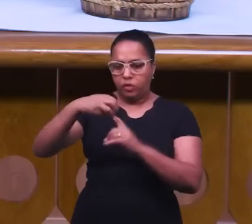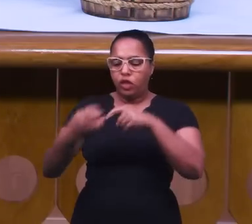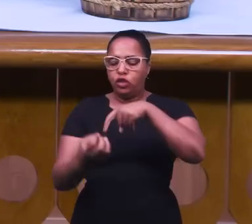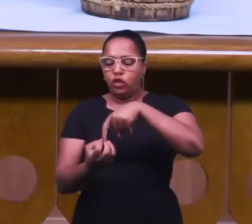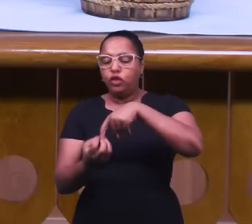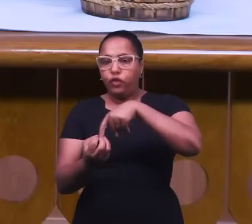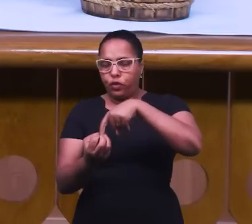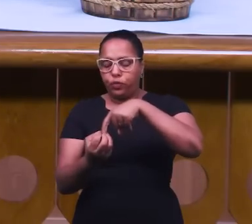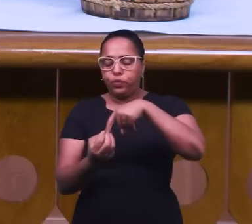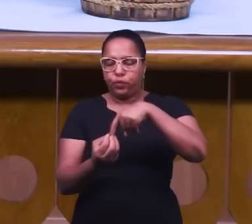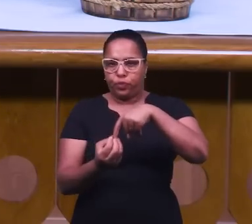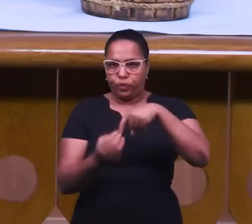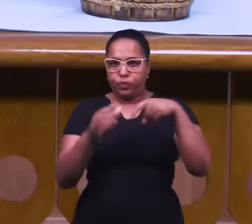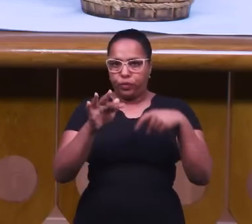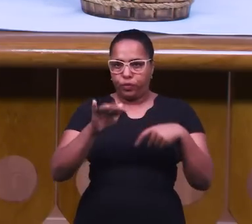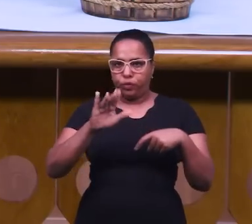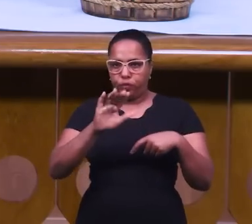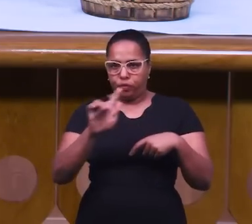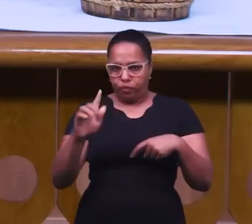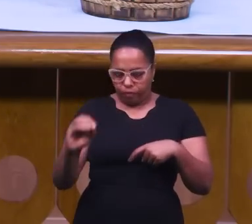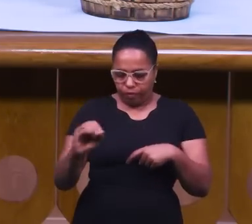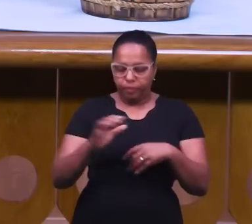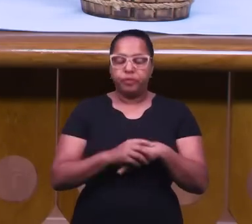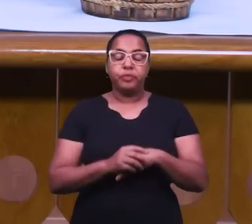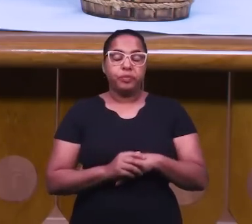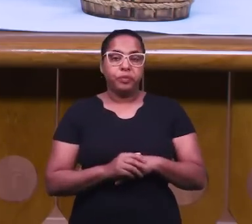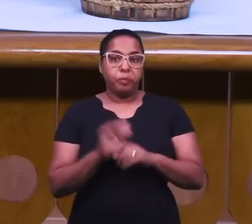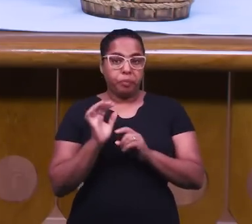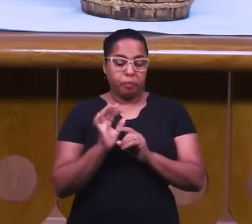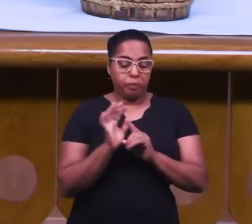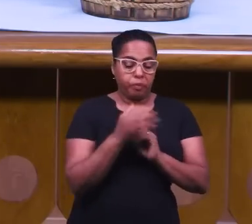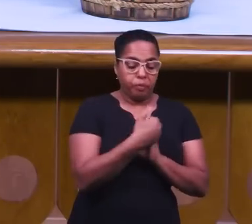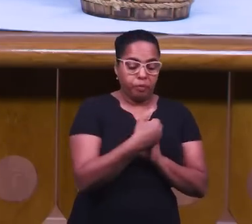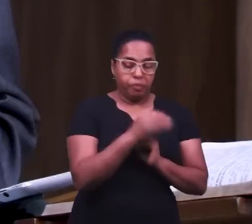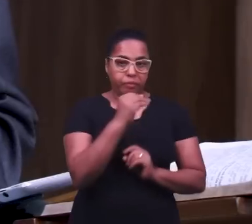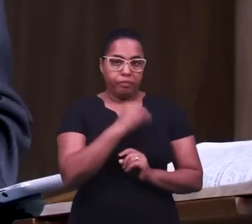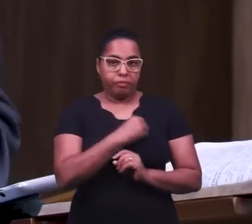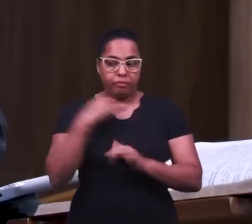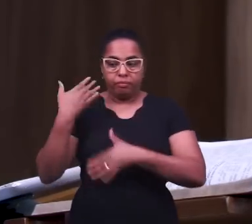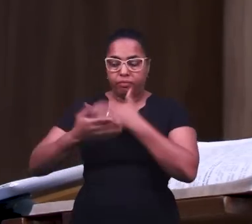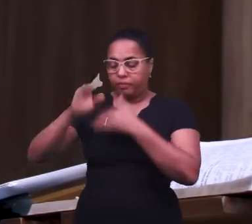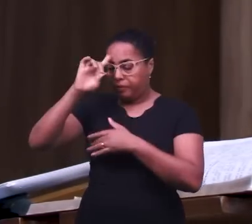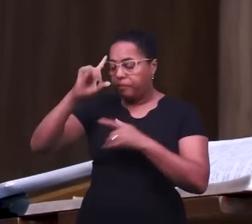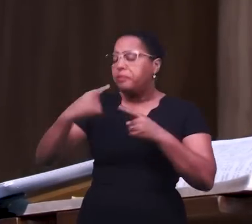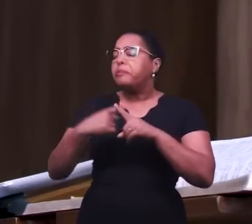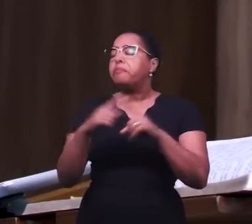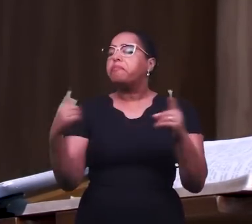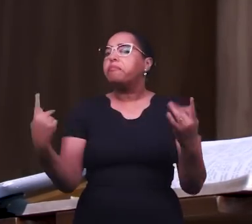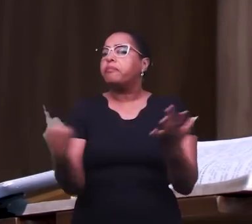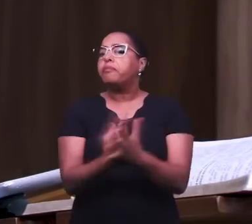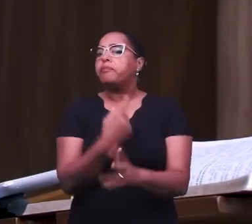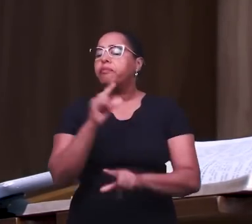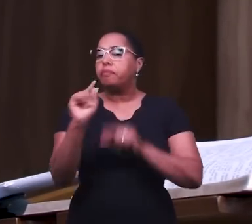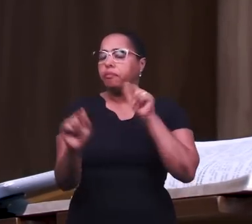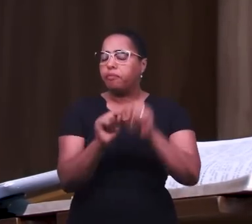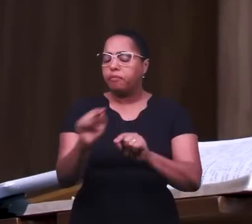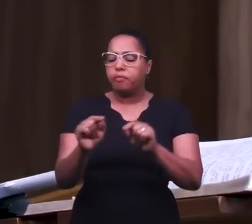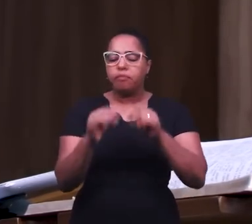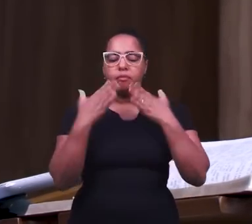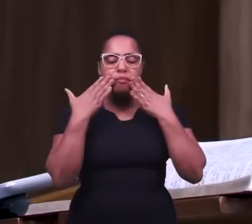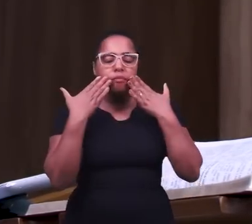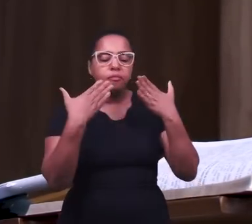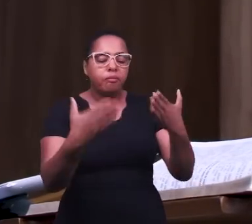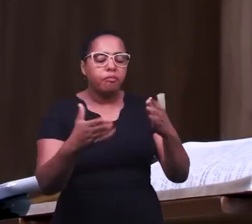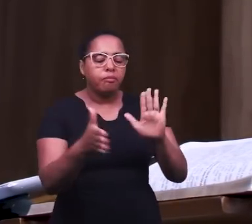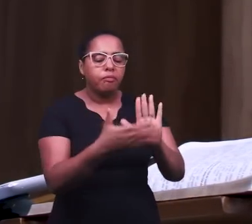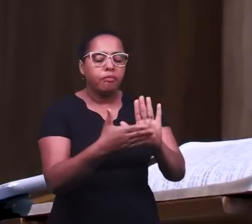do pecado deles, da condição deles diante de Deus. Mas, na verdade, o que vai acontecer é que Deus vai apresentar para